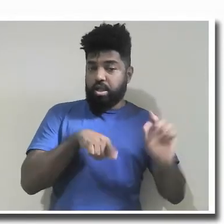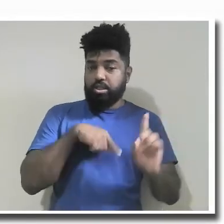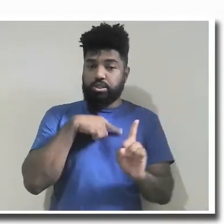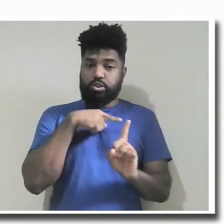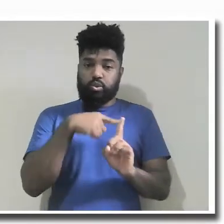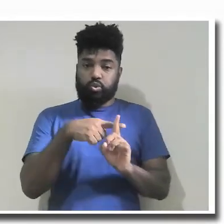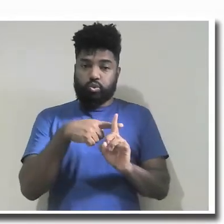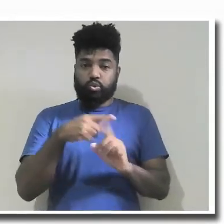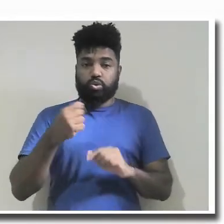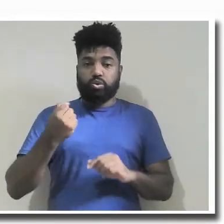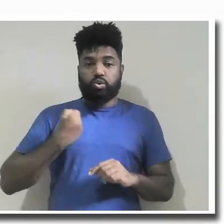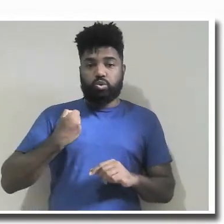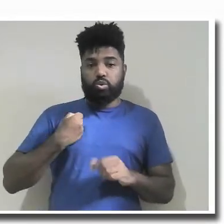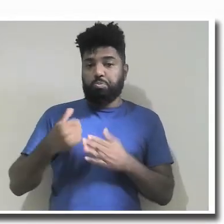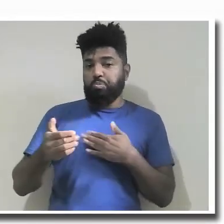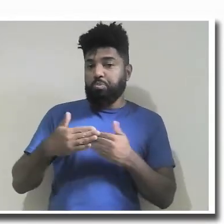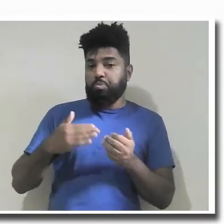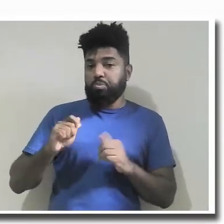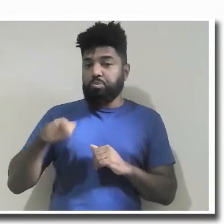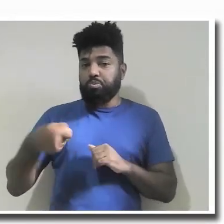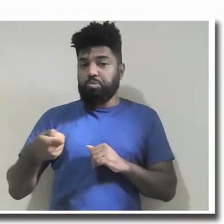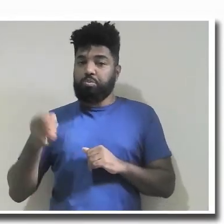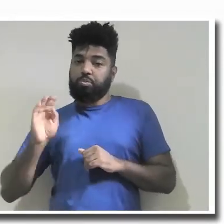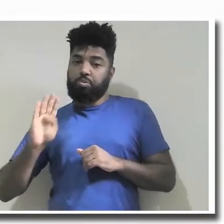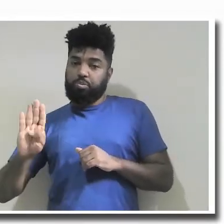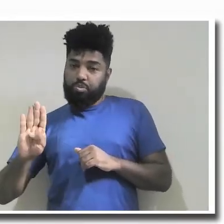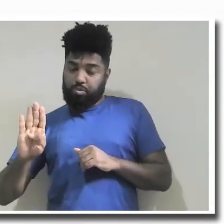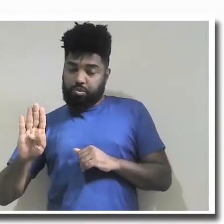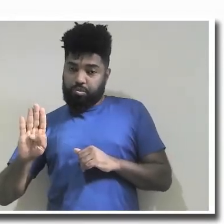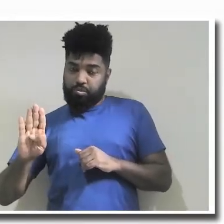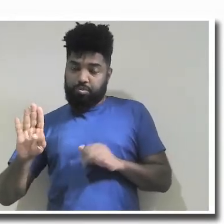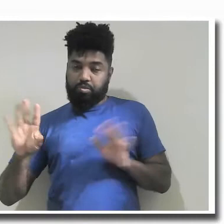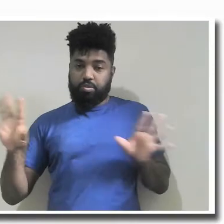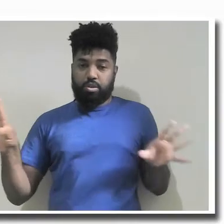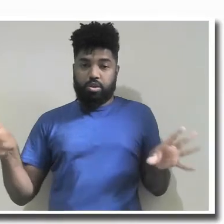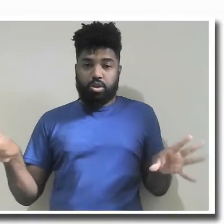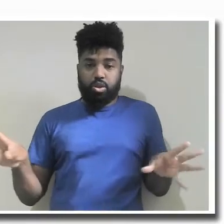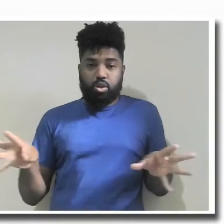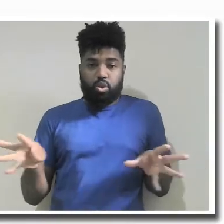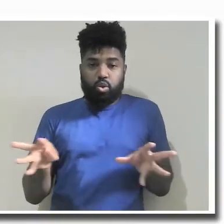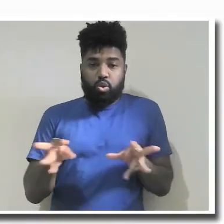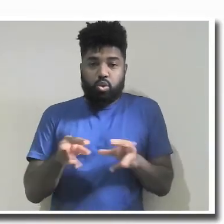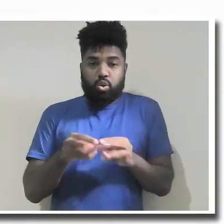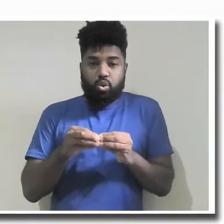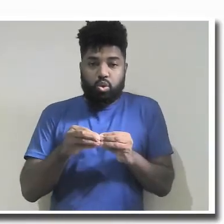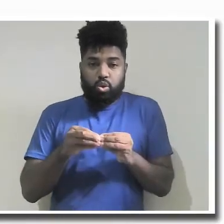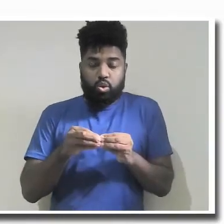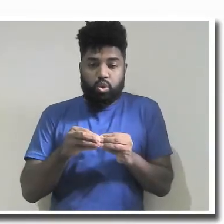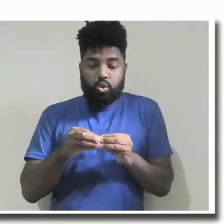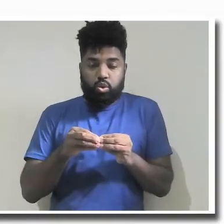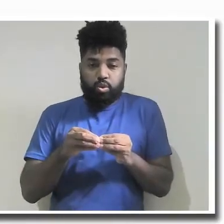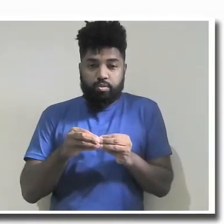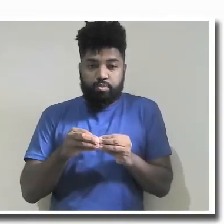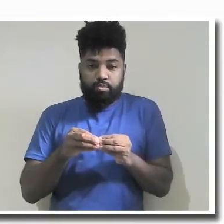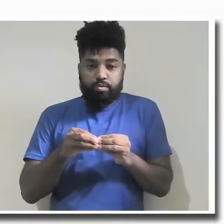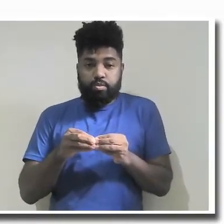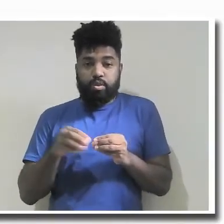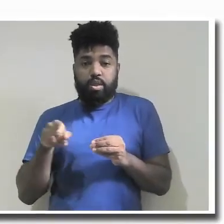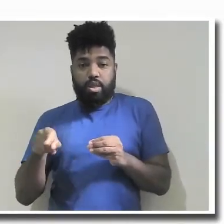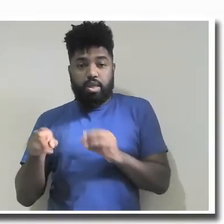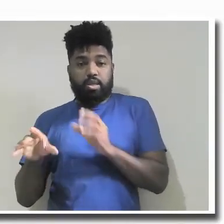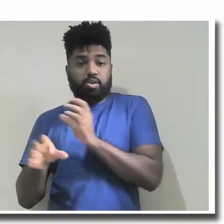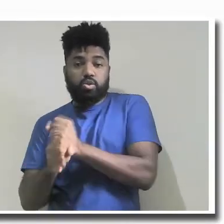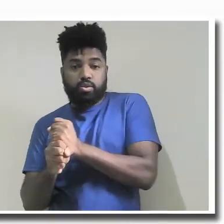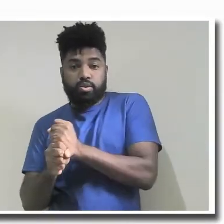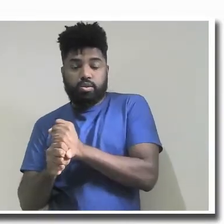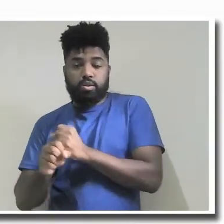ao número qualquer B é igual à soma do valor B